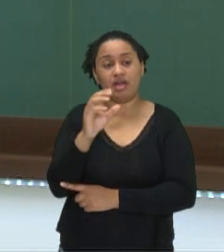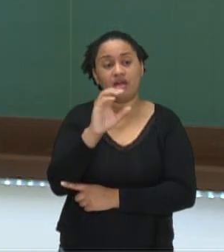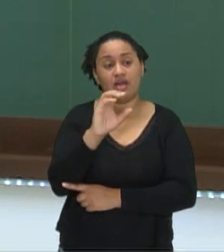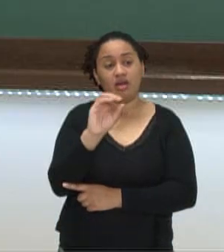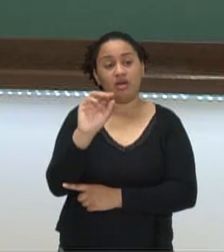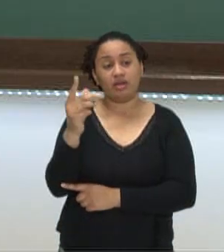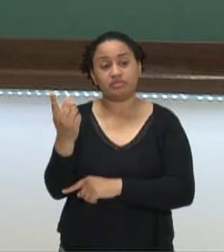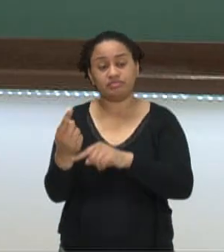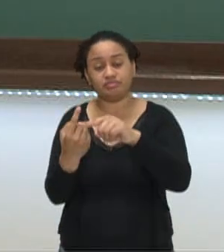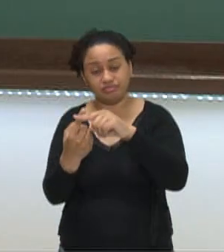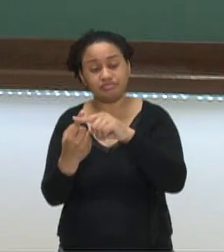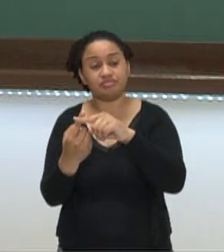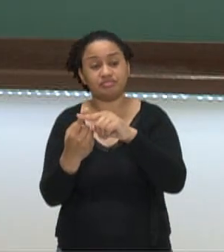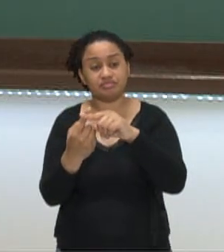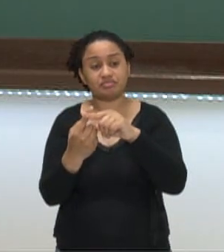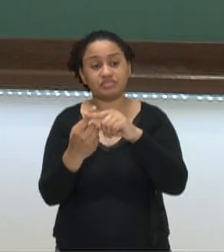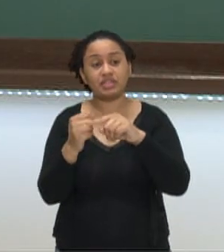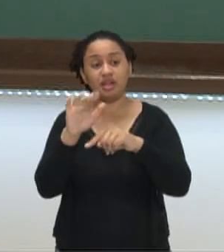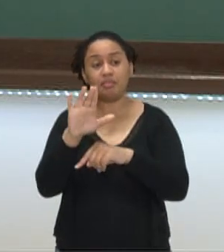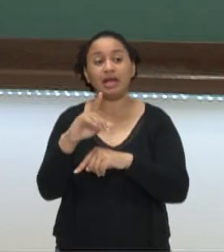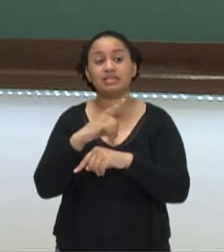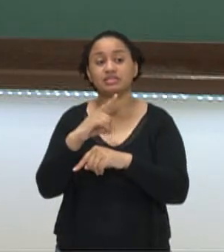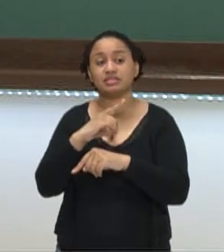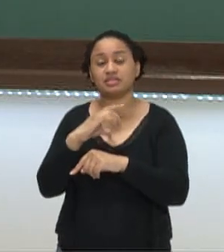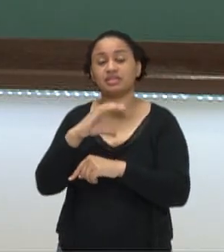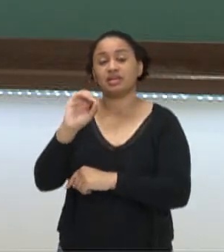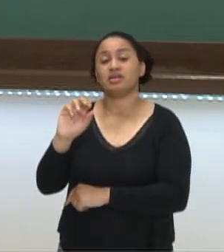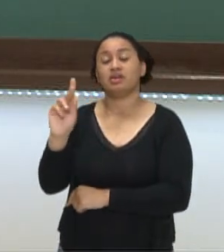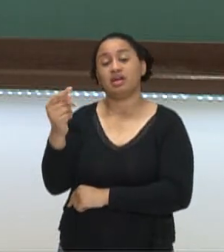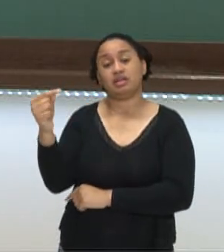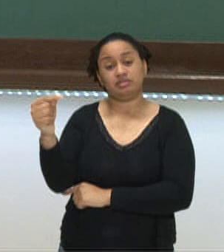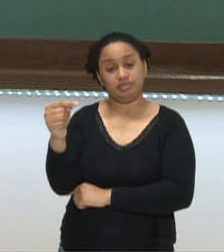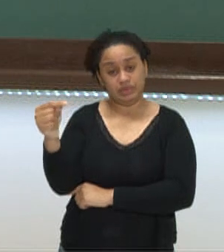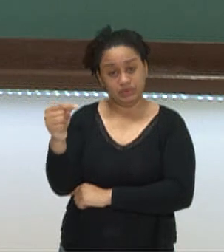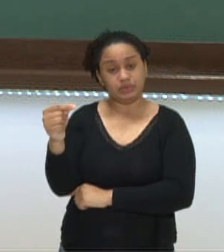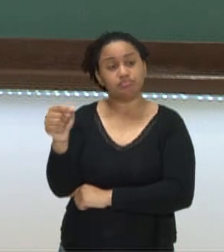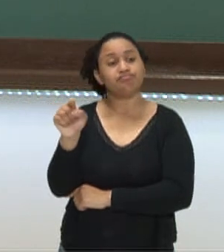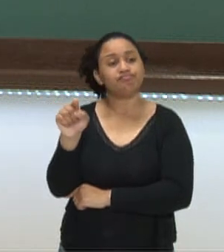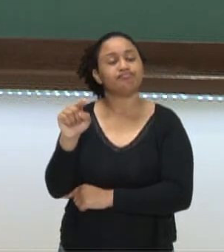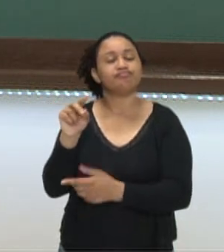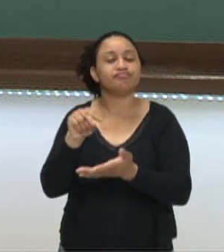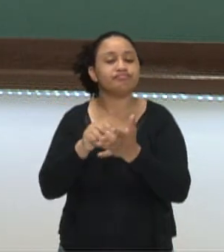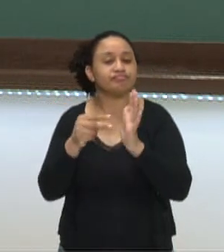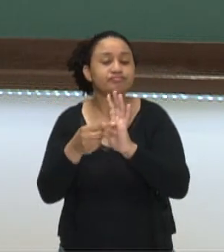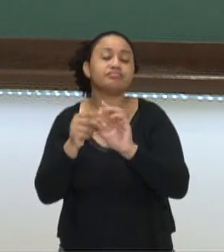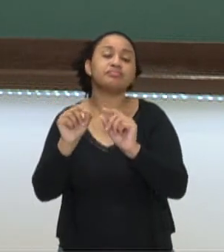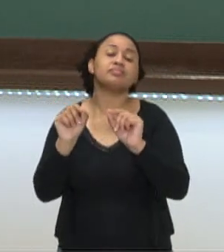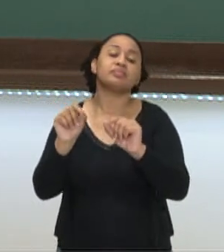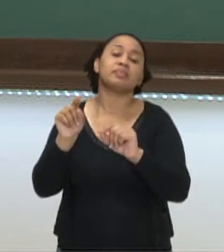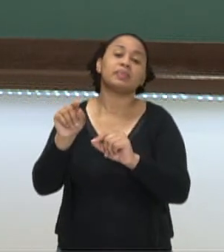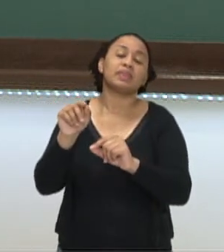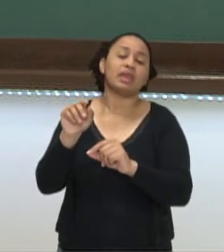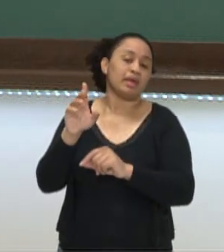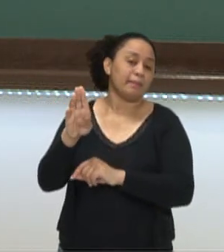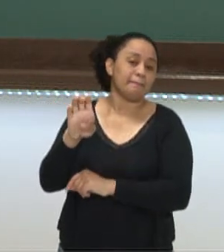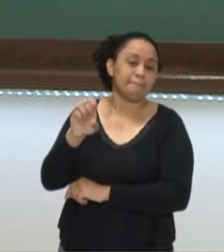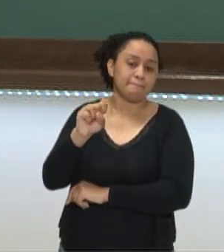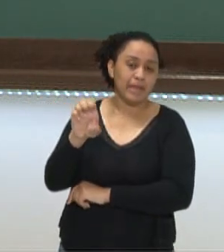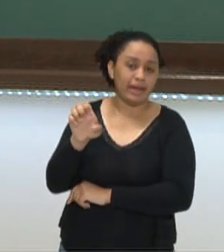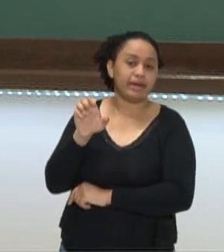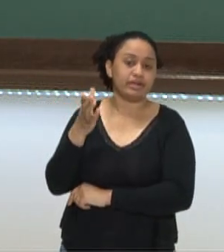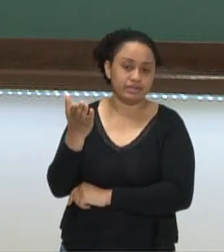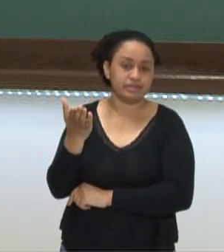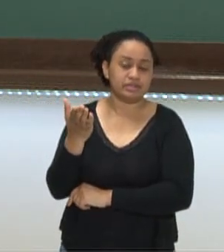e quanto maior a concentração de íons OH-, aí a gente classifica, então, essa substância